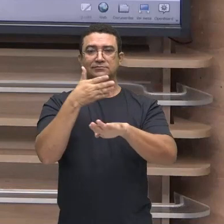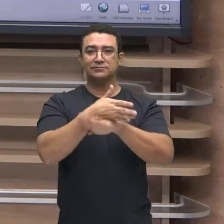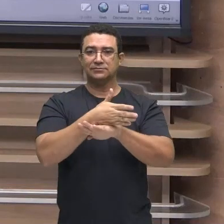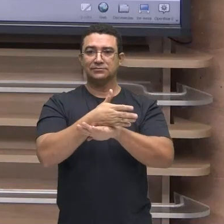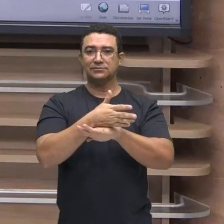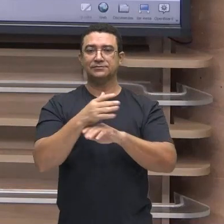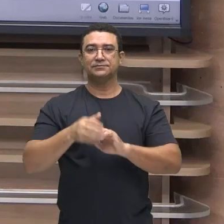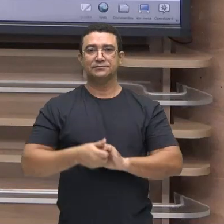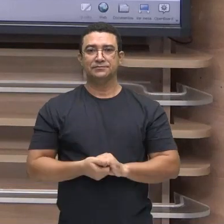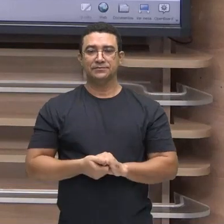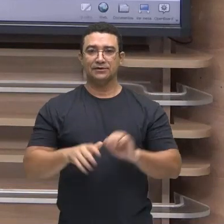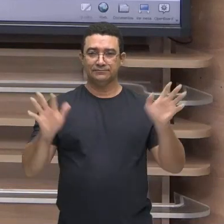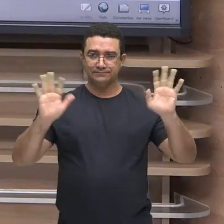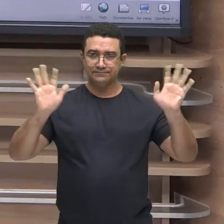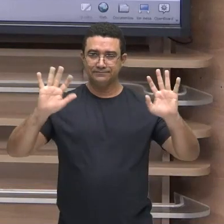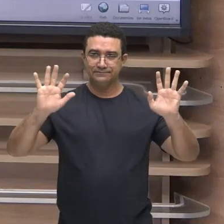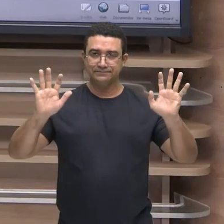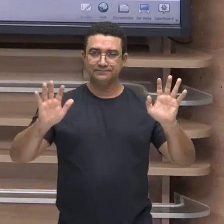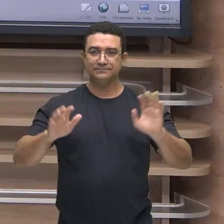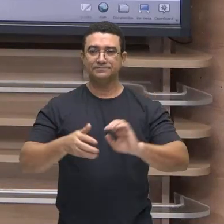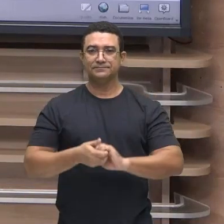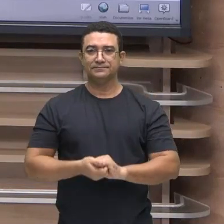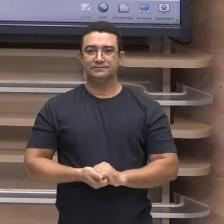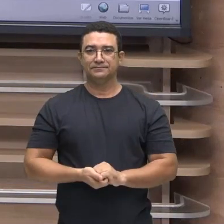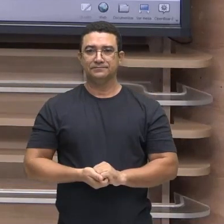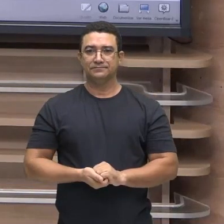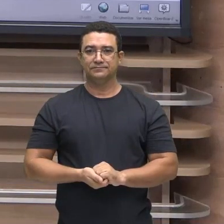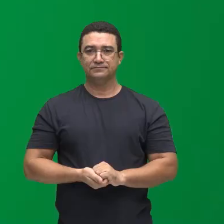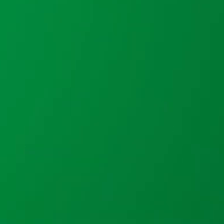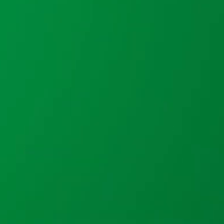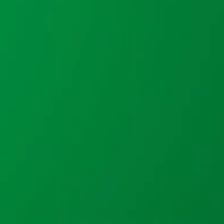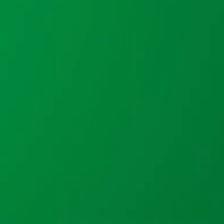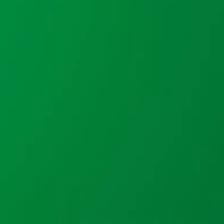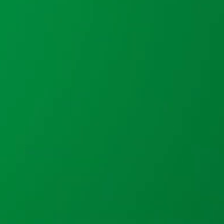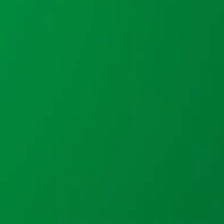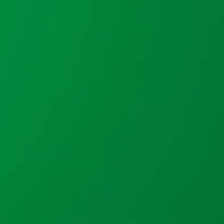colaboração de todos e até uma próxima oportunidade.